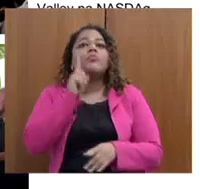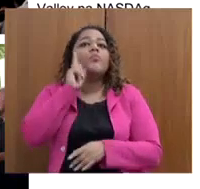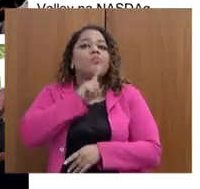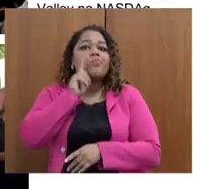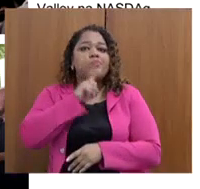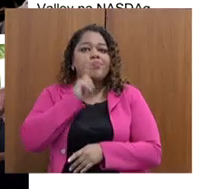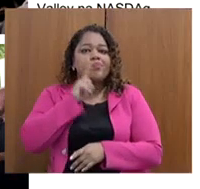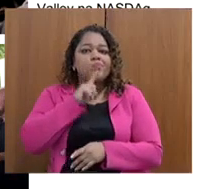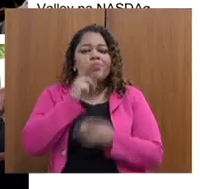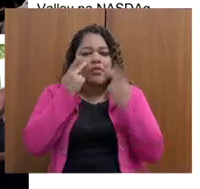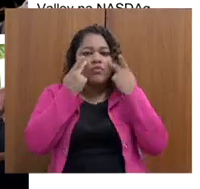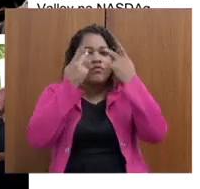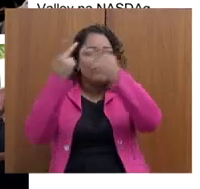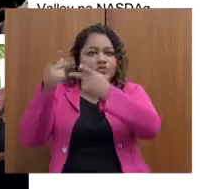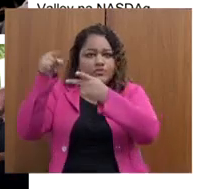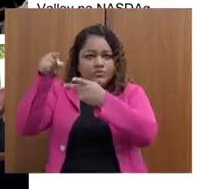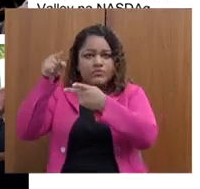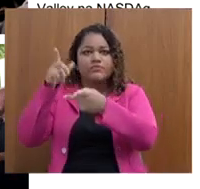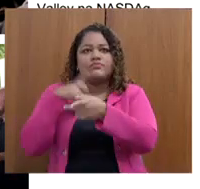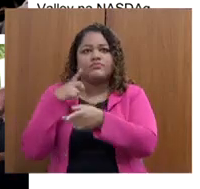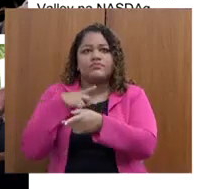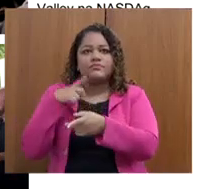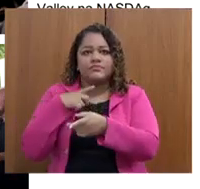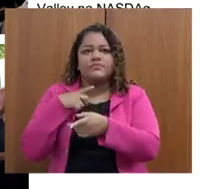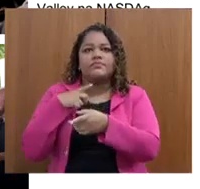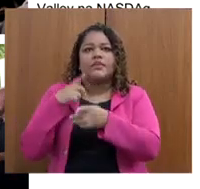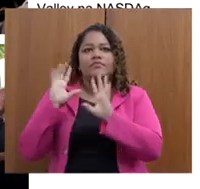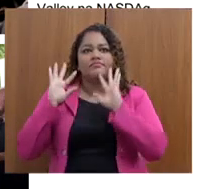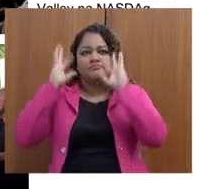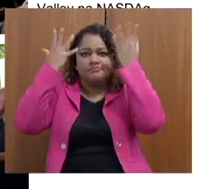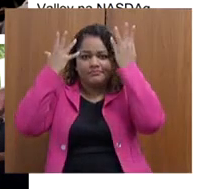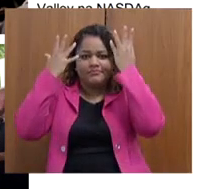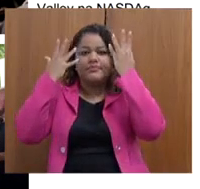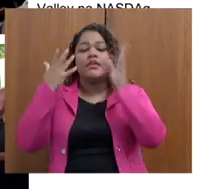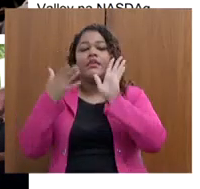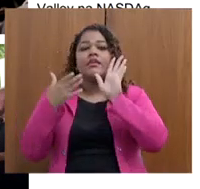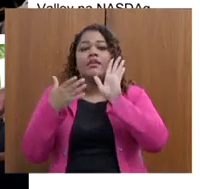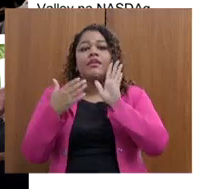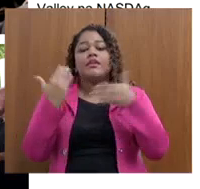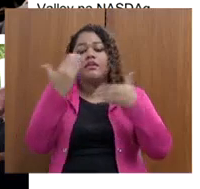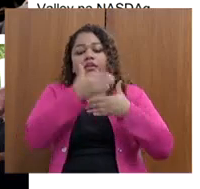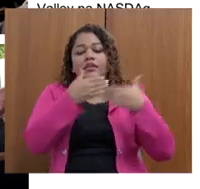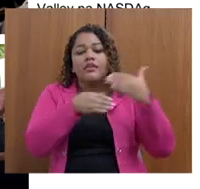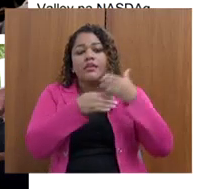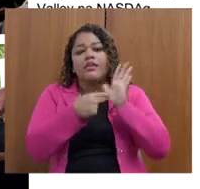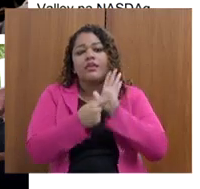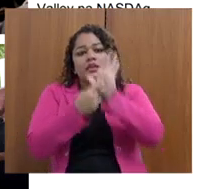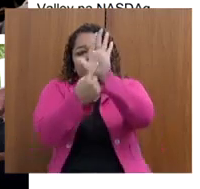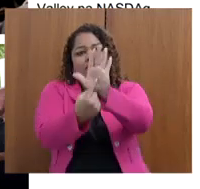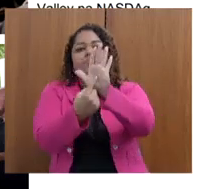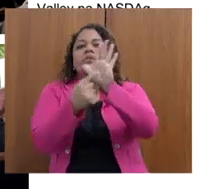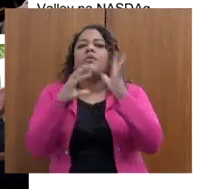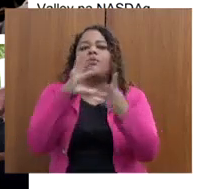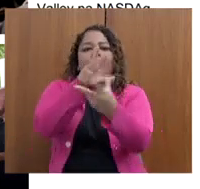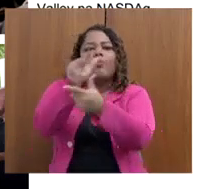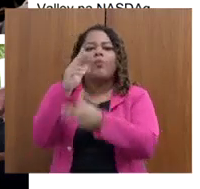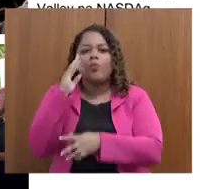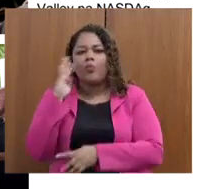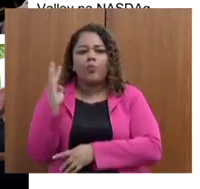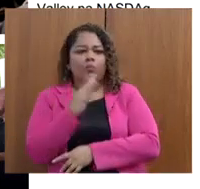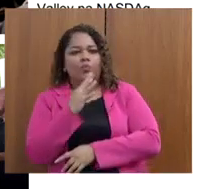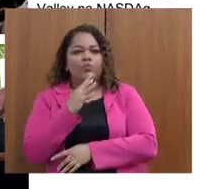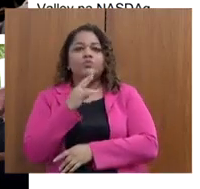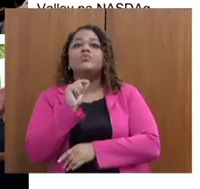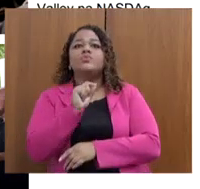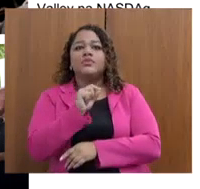aí é a apresentação para o mundo desta região que